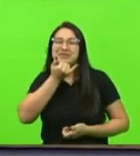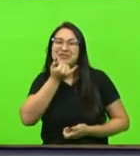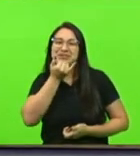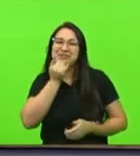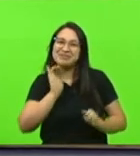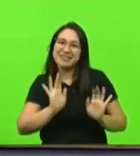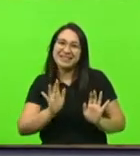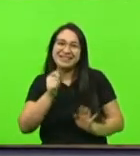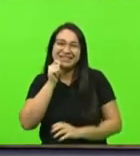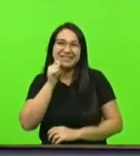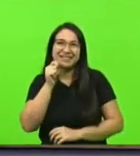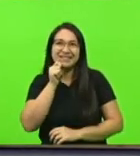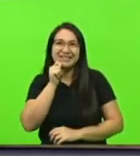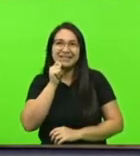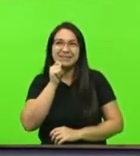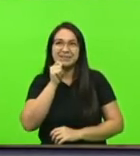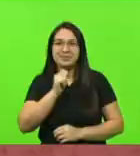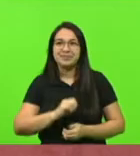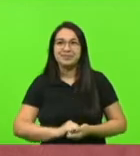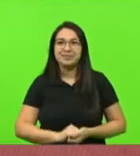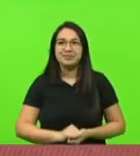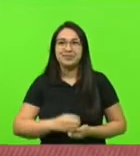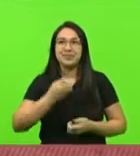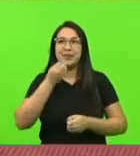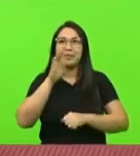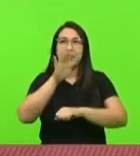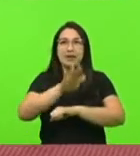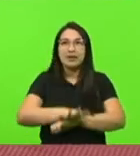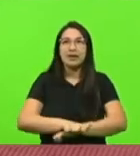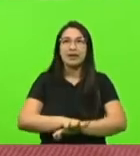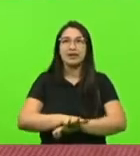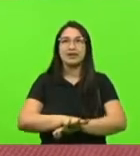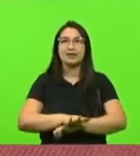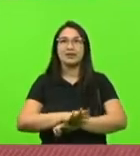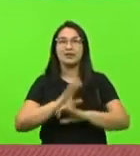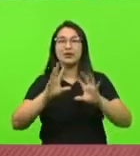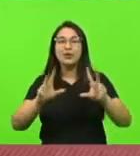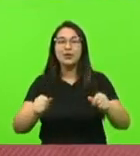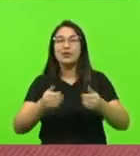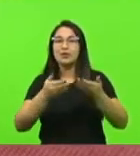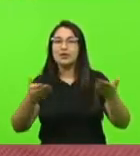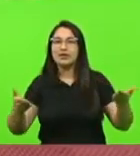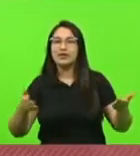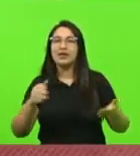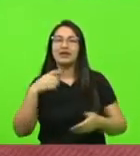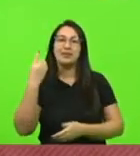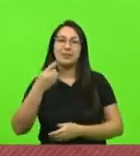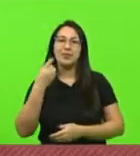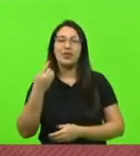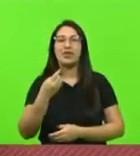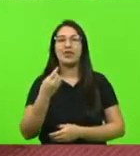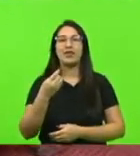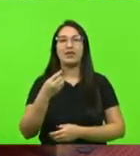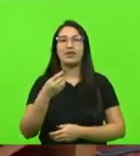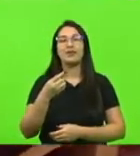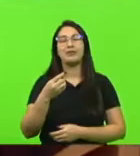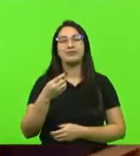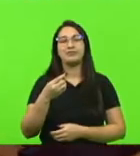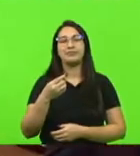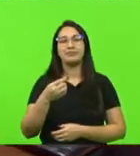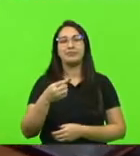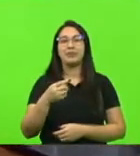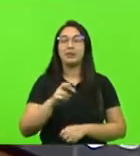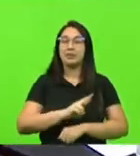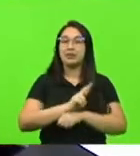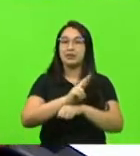Ana Campagnolo. Boa tarde, senhores. Boa tarde, deputado Adriano. Em nome da bancada do PSL, da qual